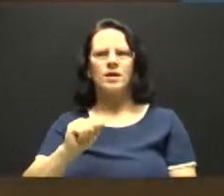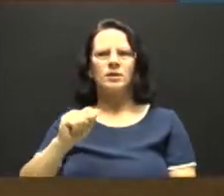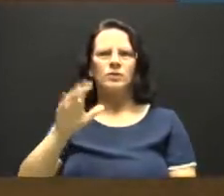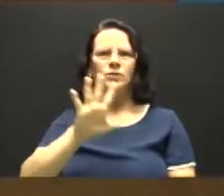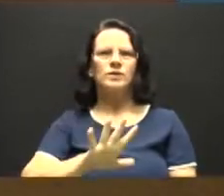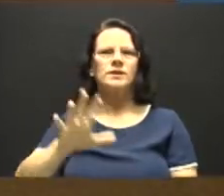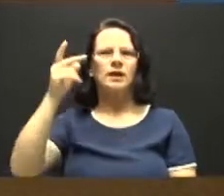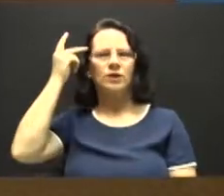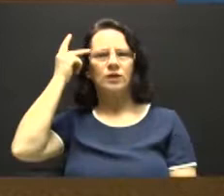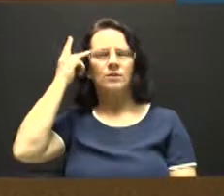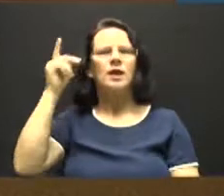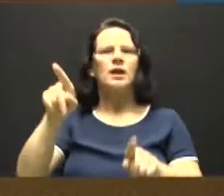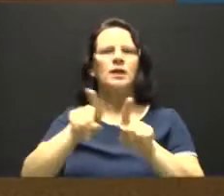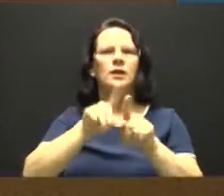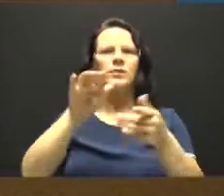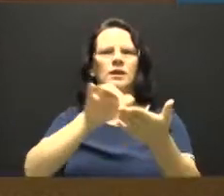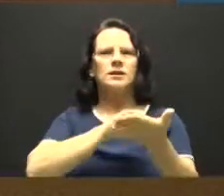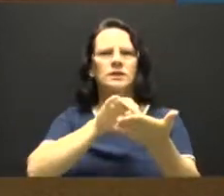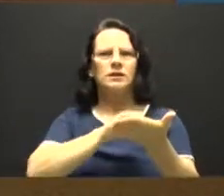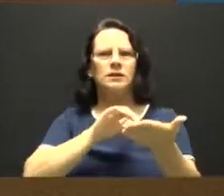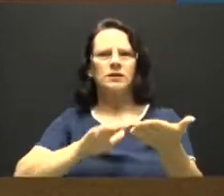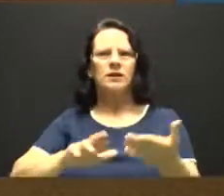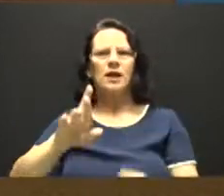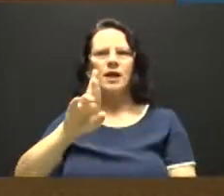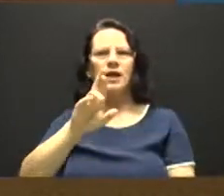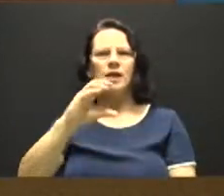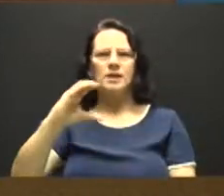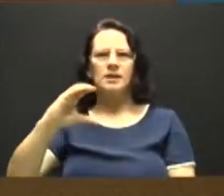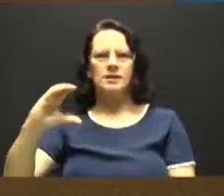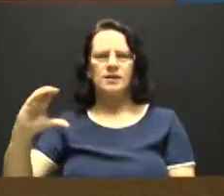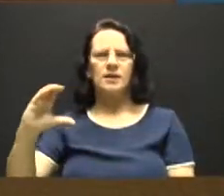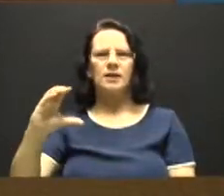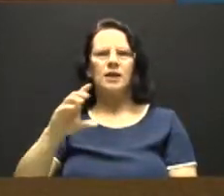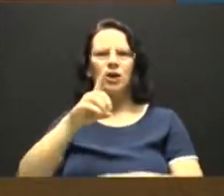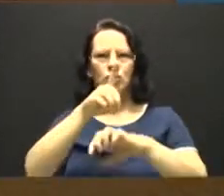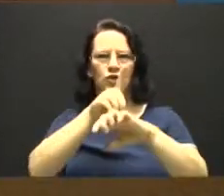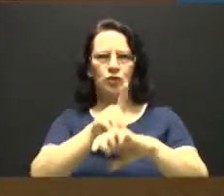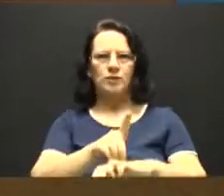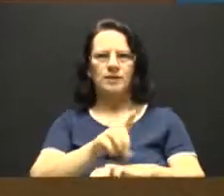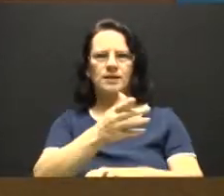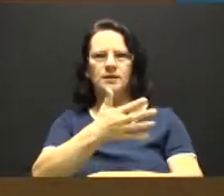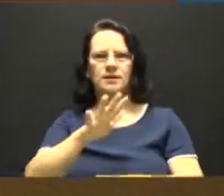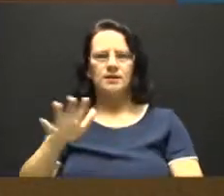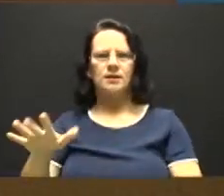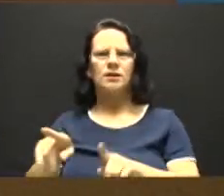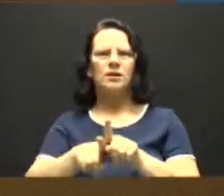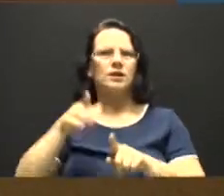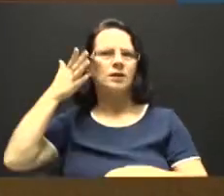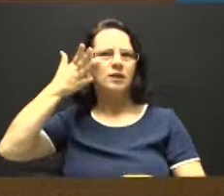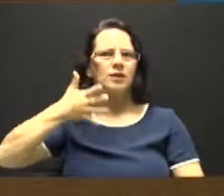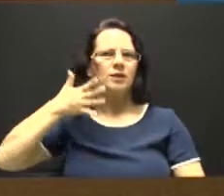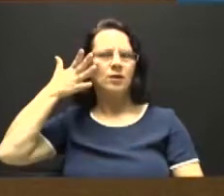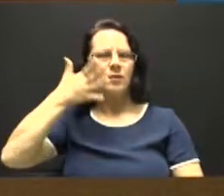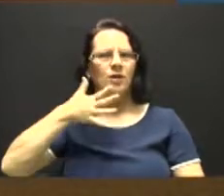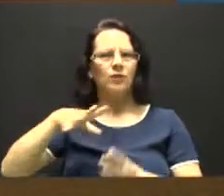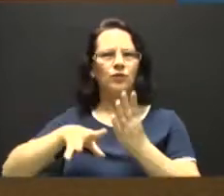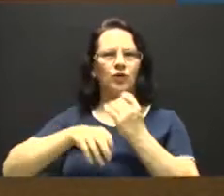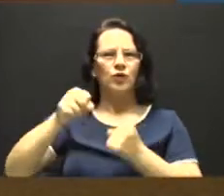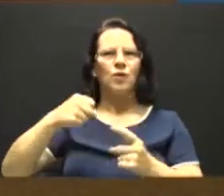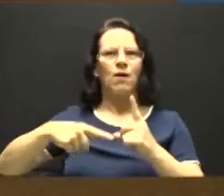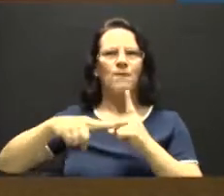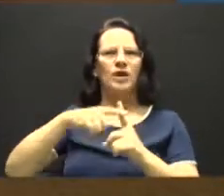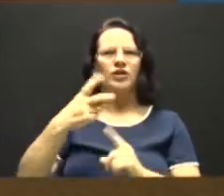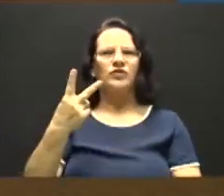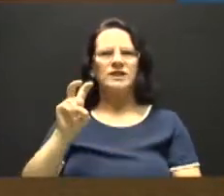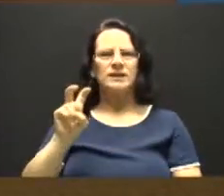além de secretário-geral da rcc na diocese de santos e ainda pregador e formador há mais de 25